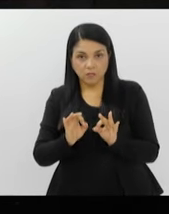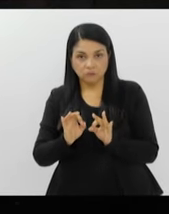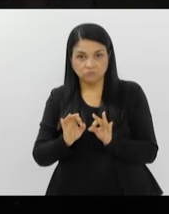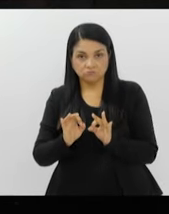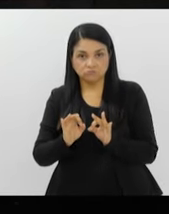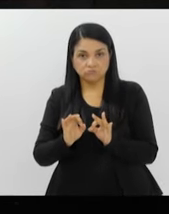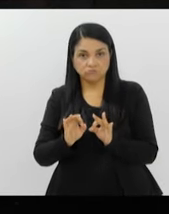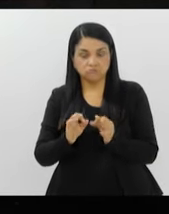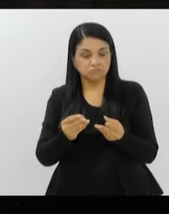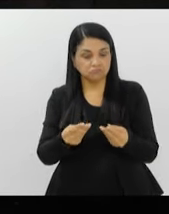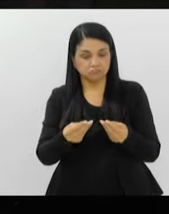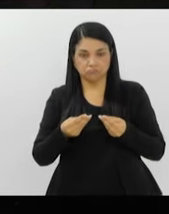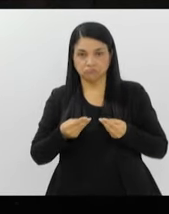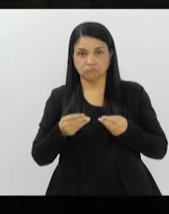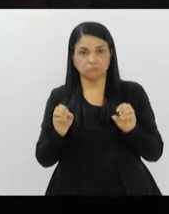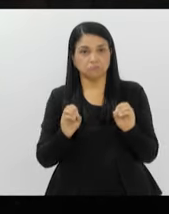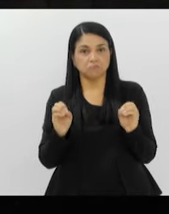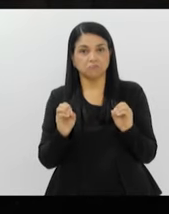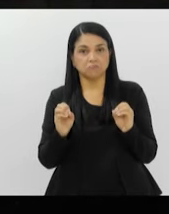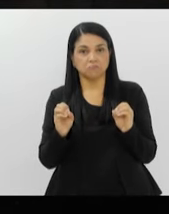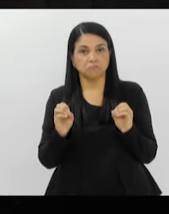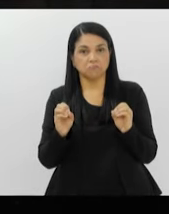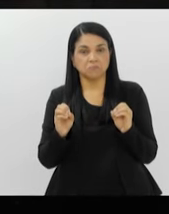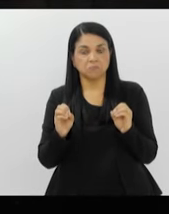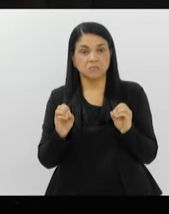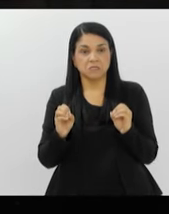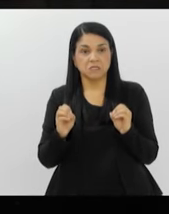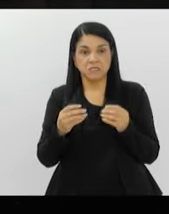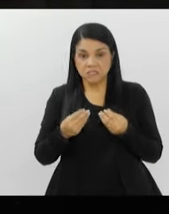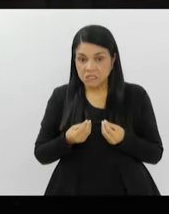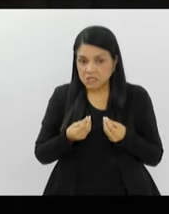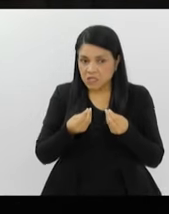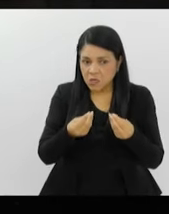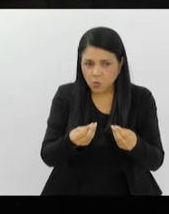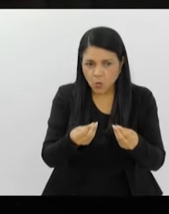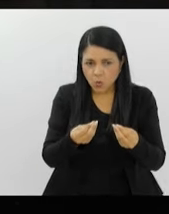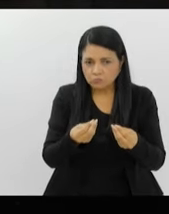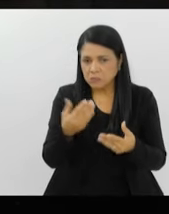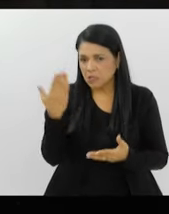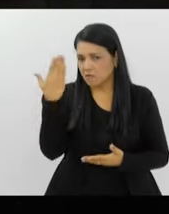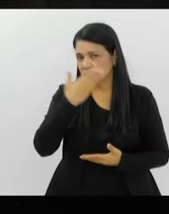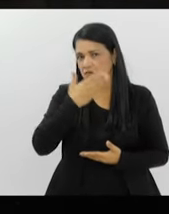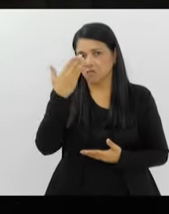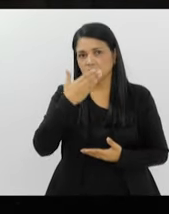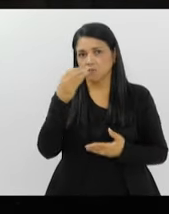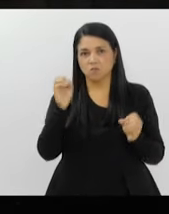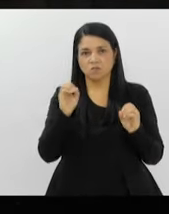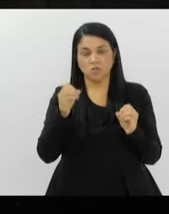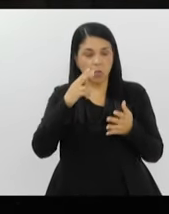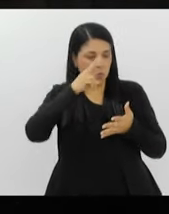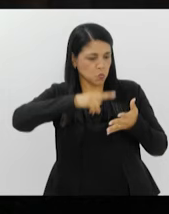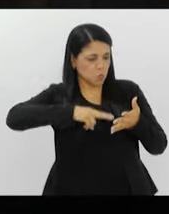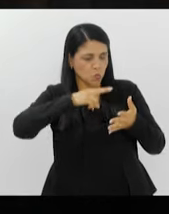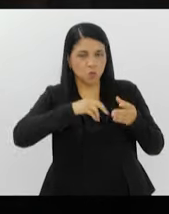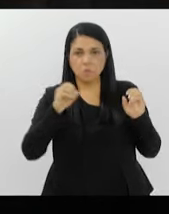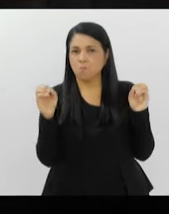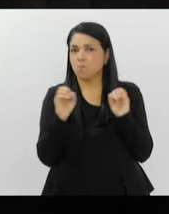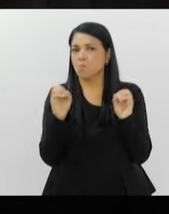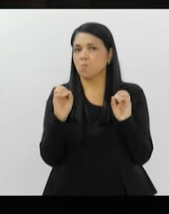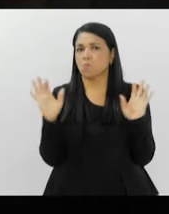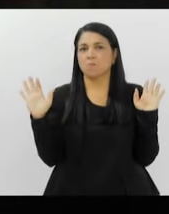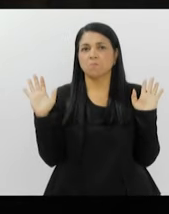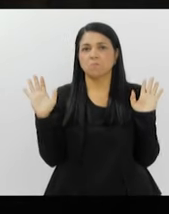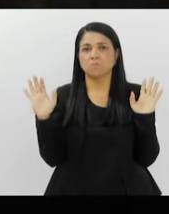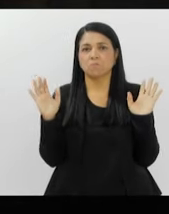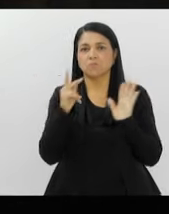não foi entregue se foi ninguém viu e ninguém ninguém leu porque eu não li nada sobre